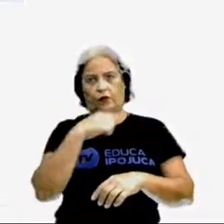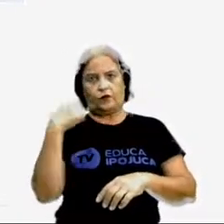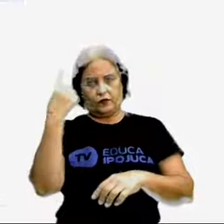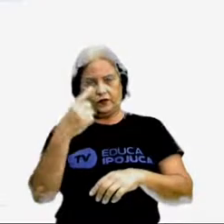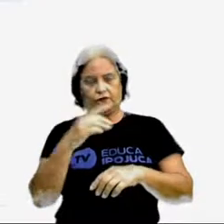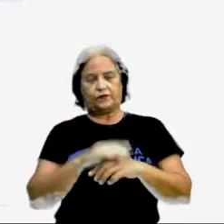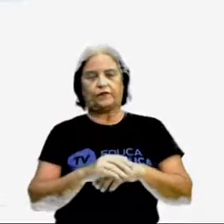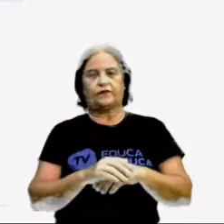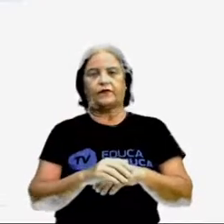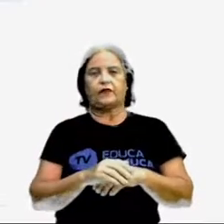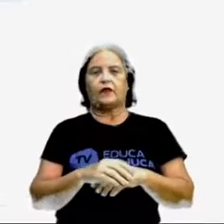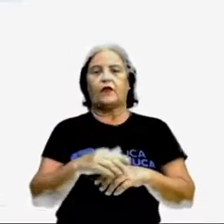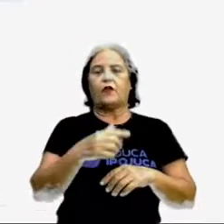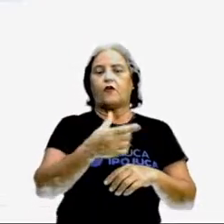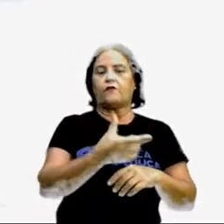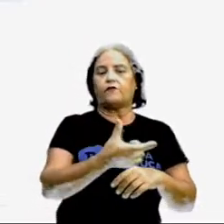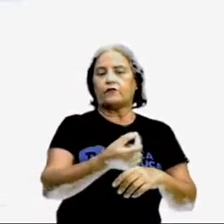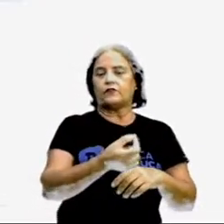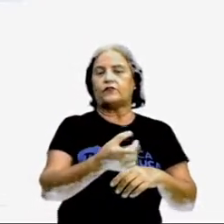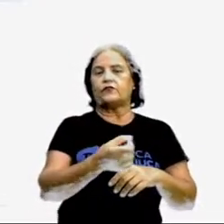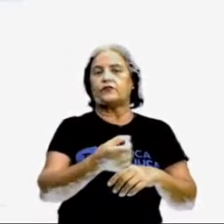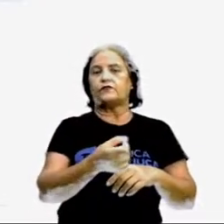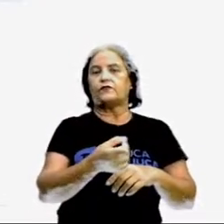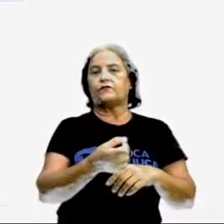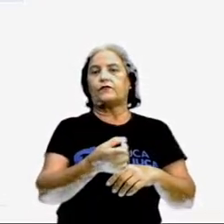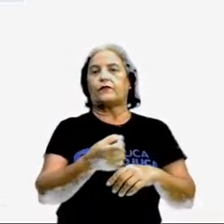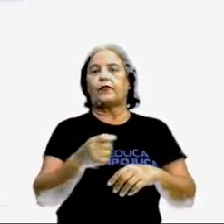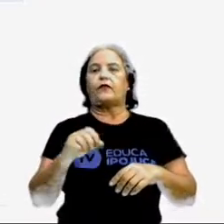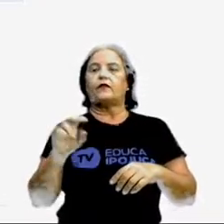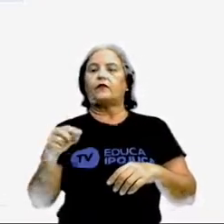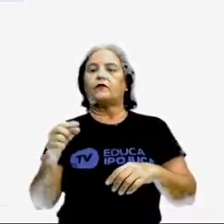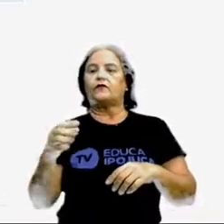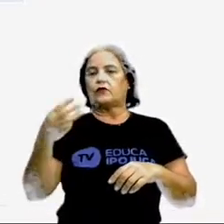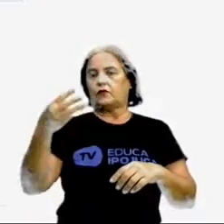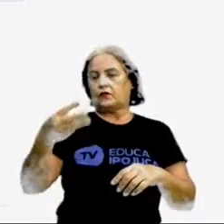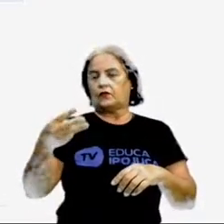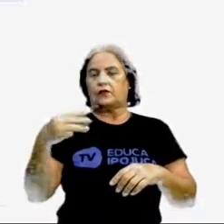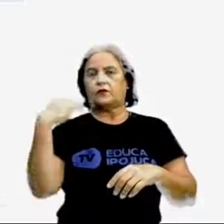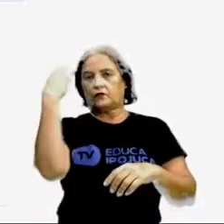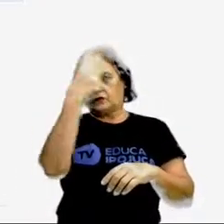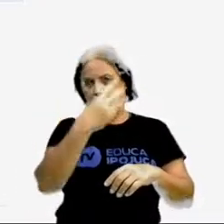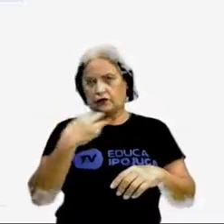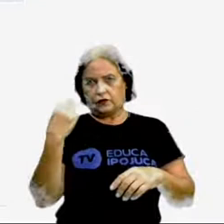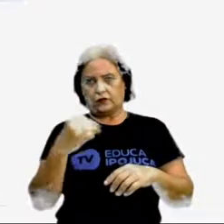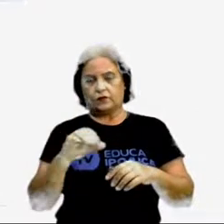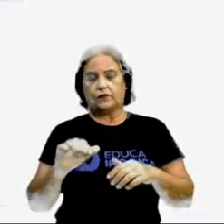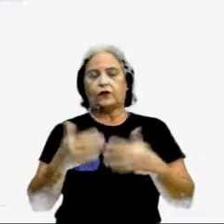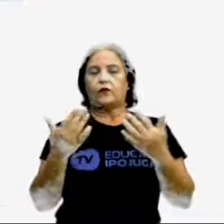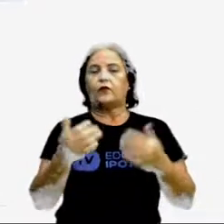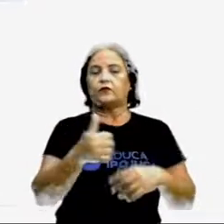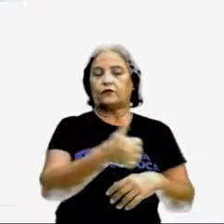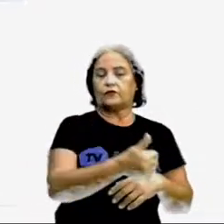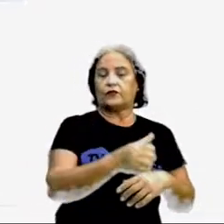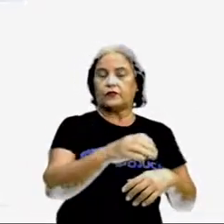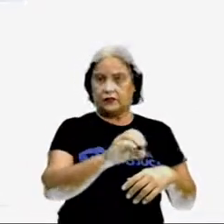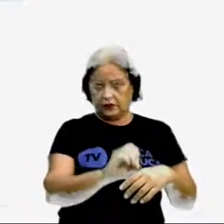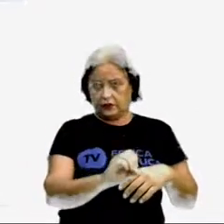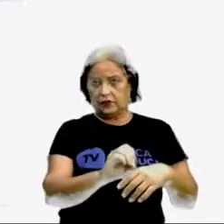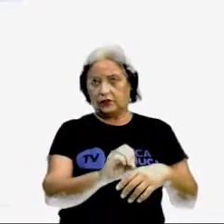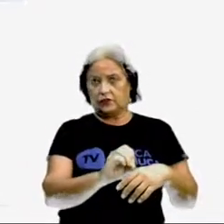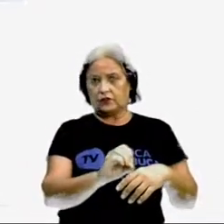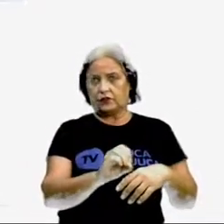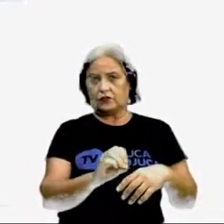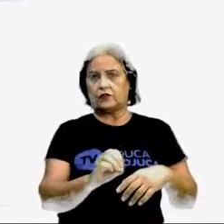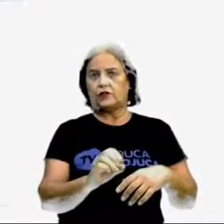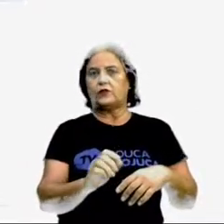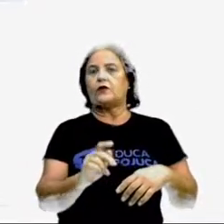o tempo aumentou para 3 horas. Quando a velocidade foi 10, então o tempo para fazer aquele mesmo